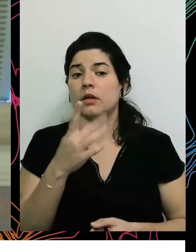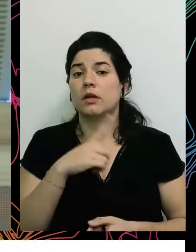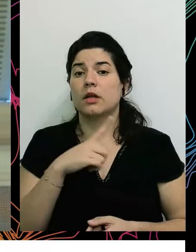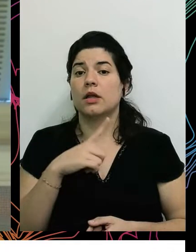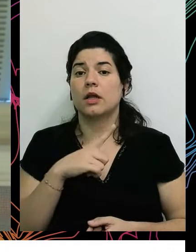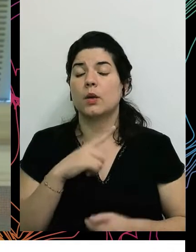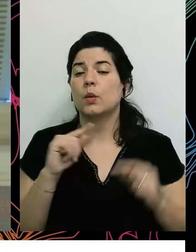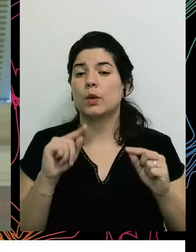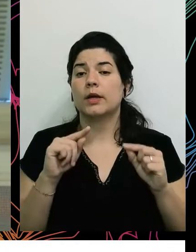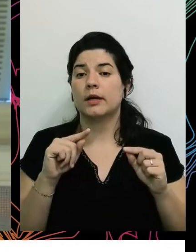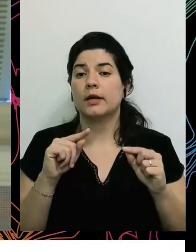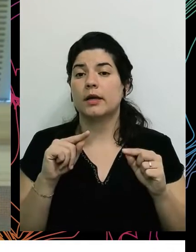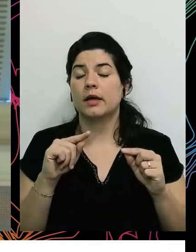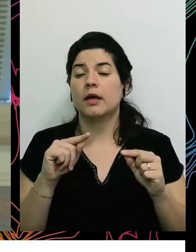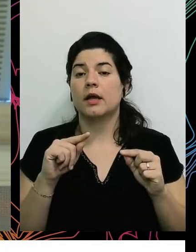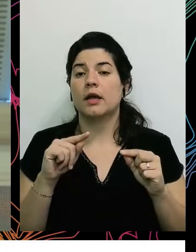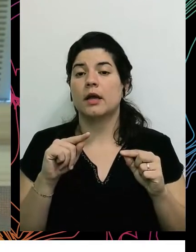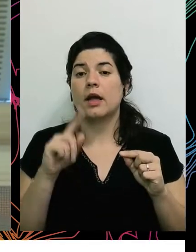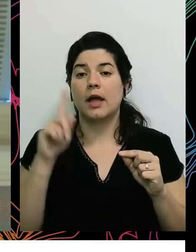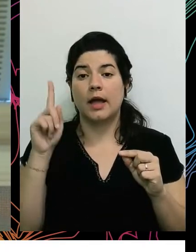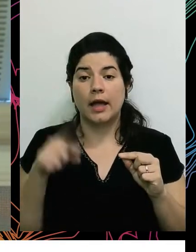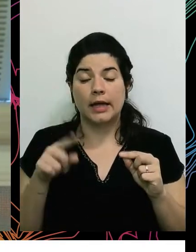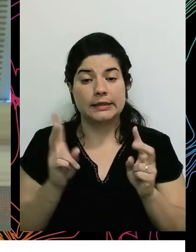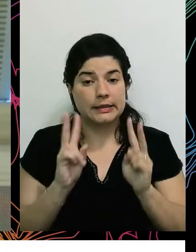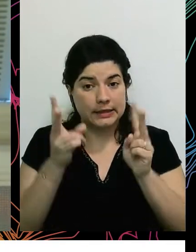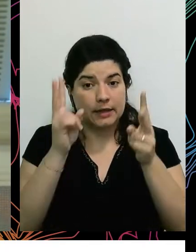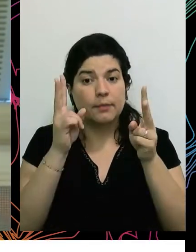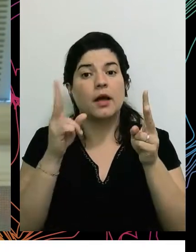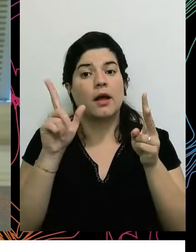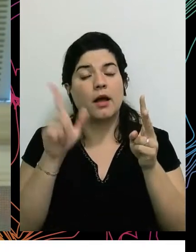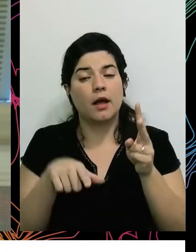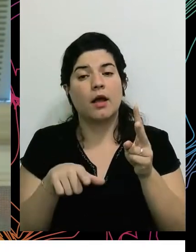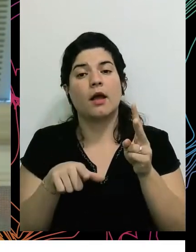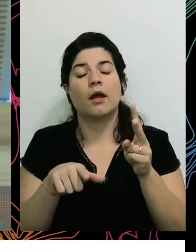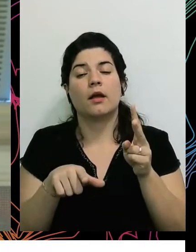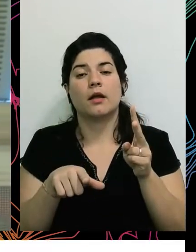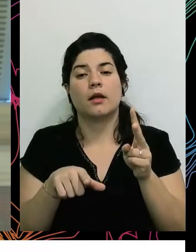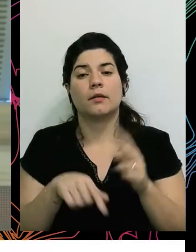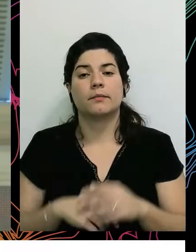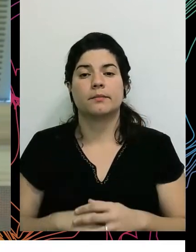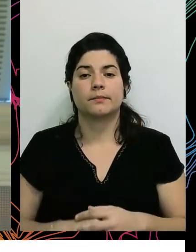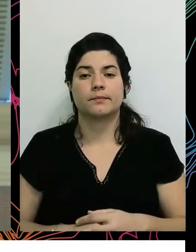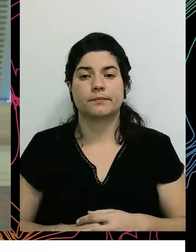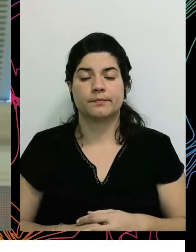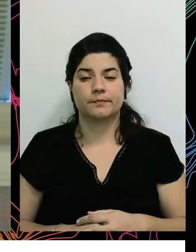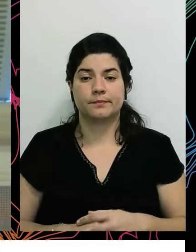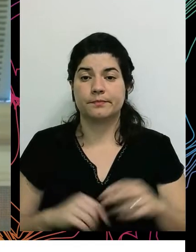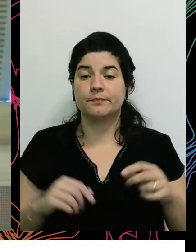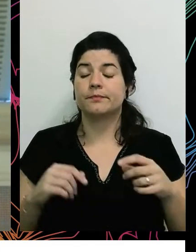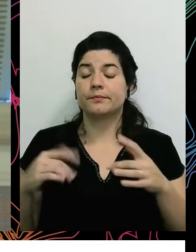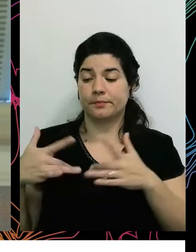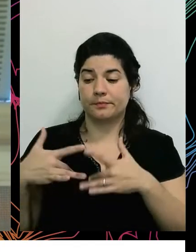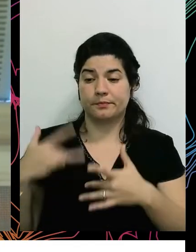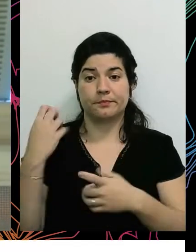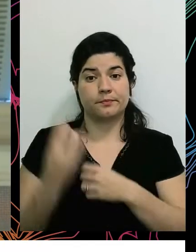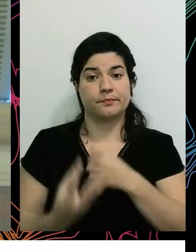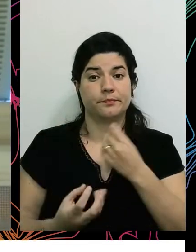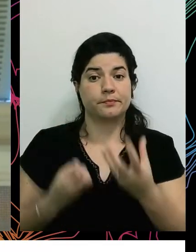por que isso? Porque sempre foi um referente de generosidade